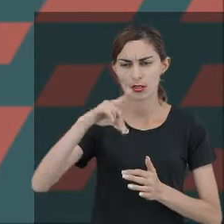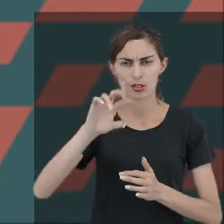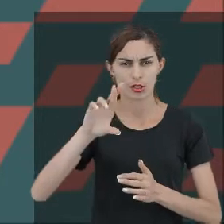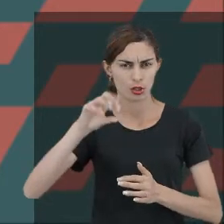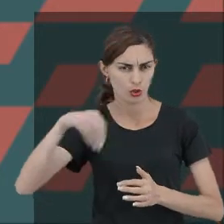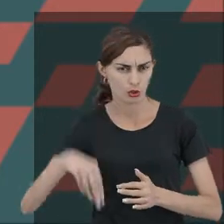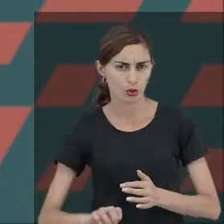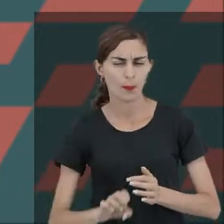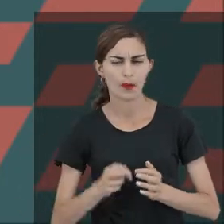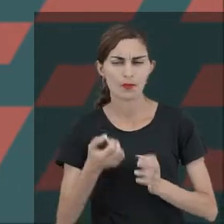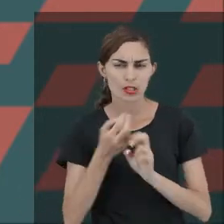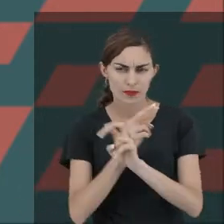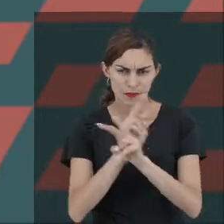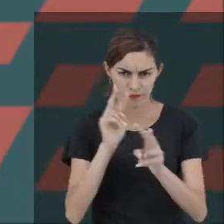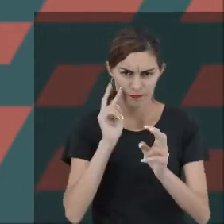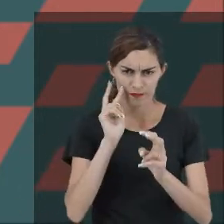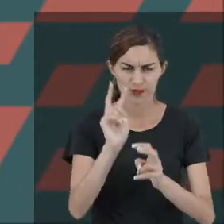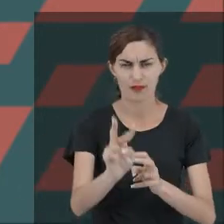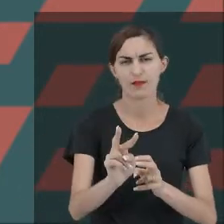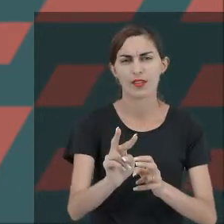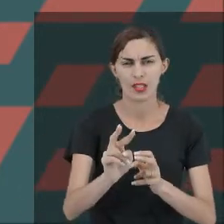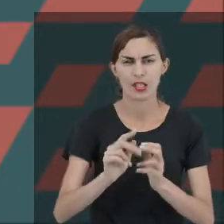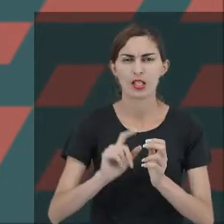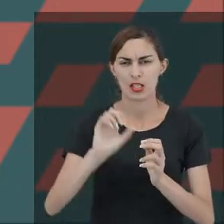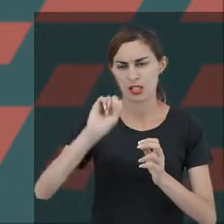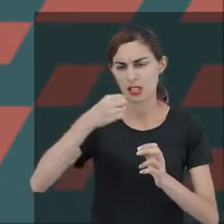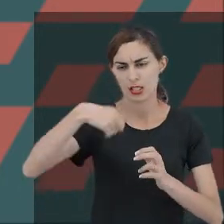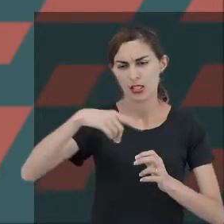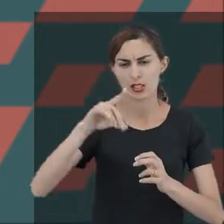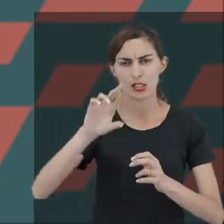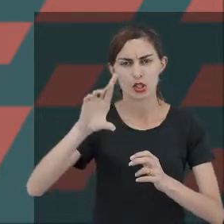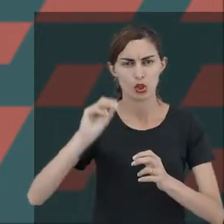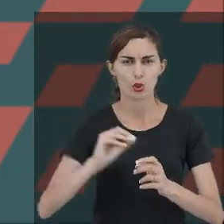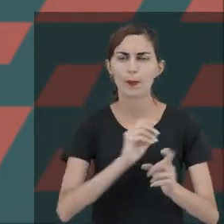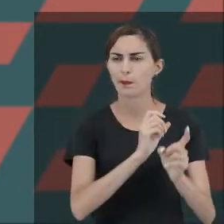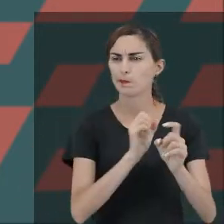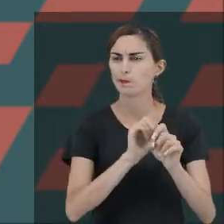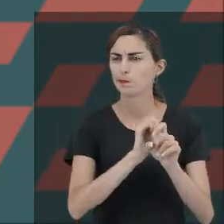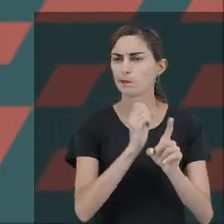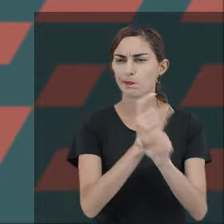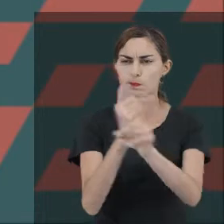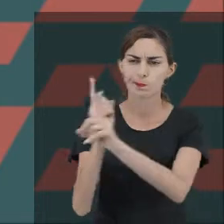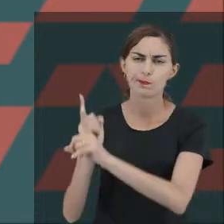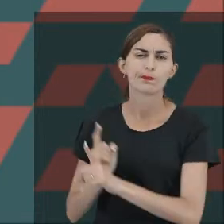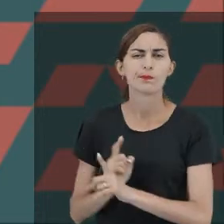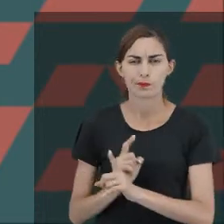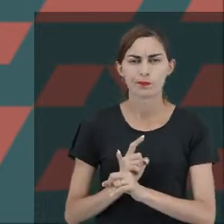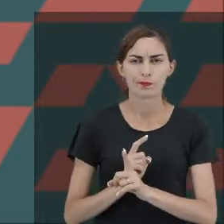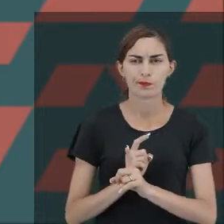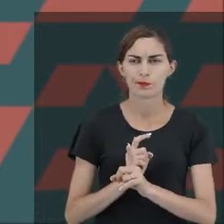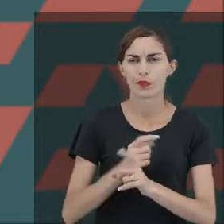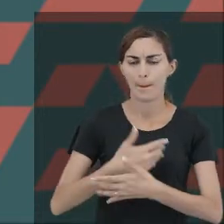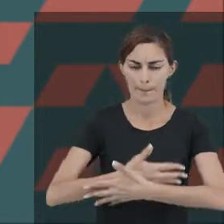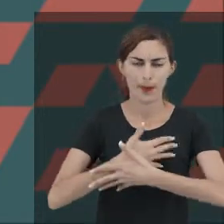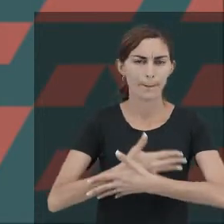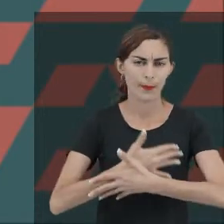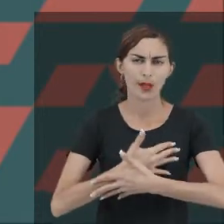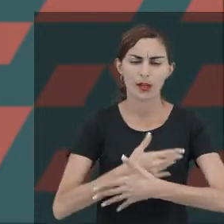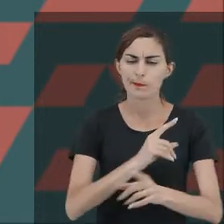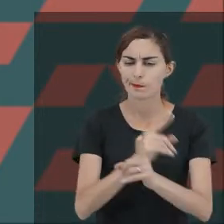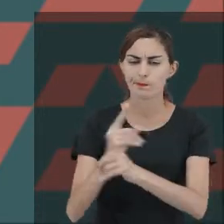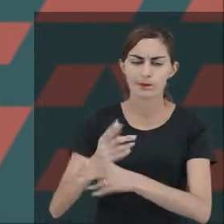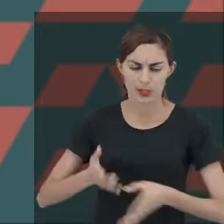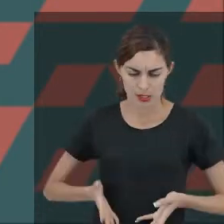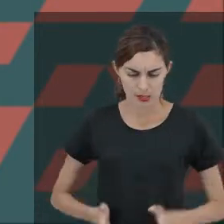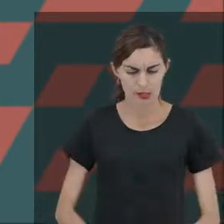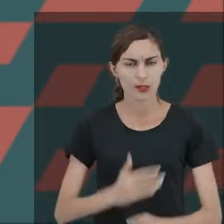o sinal mais evidente dessa síndrome era a ocorrência de casos de microcefalia em bebês